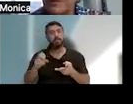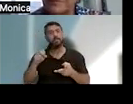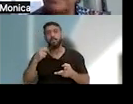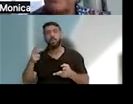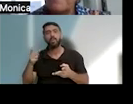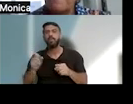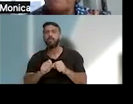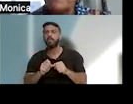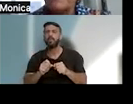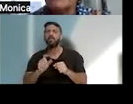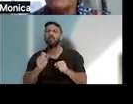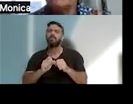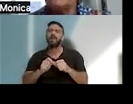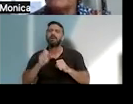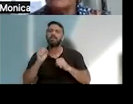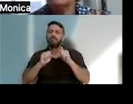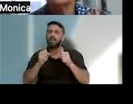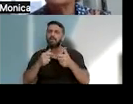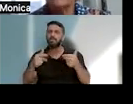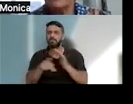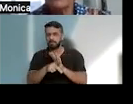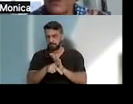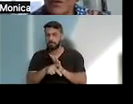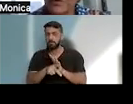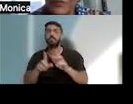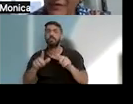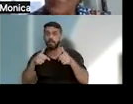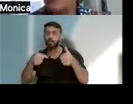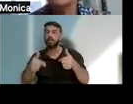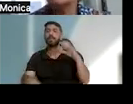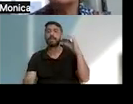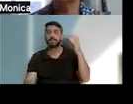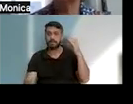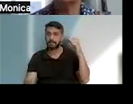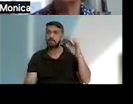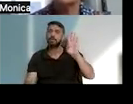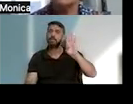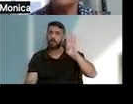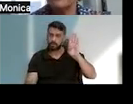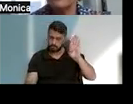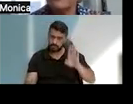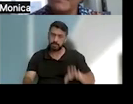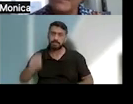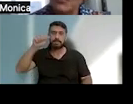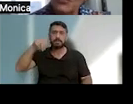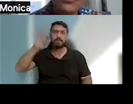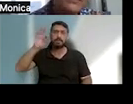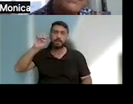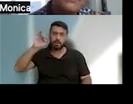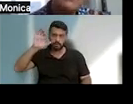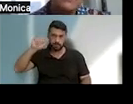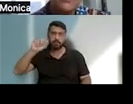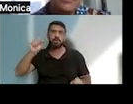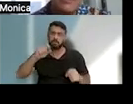manufatura. Também tem avanços científicos na biologia sintética que também podem